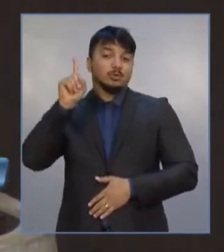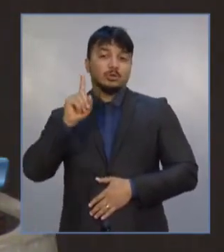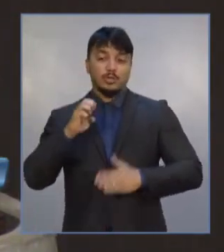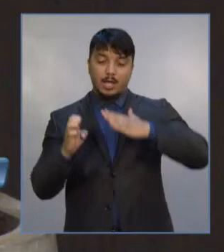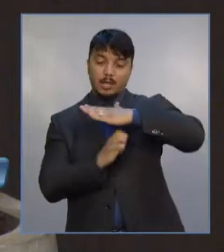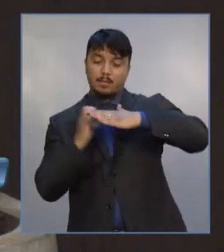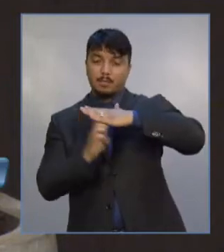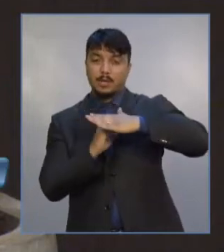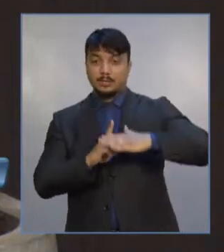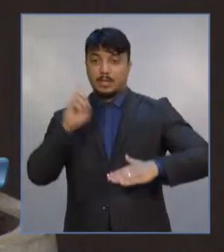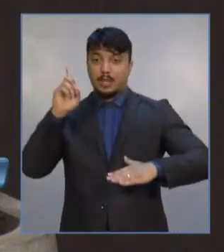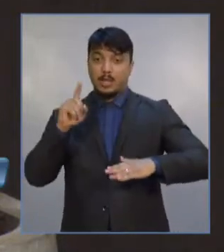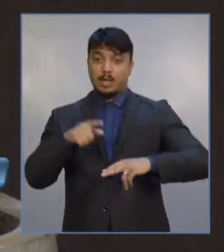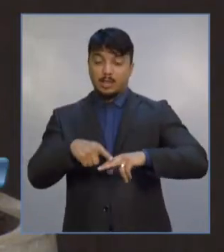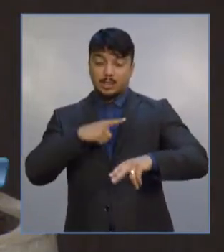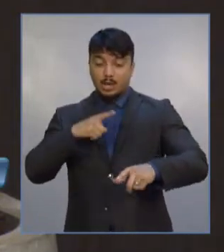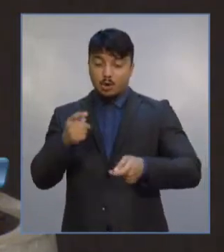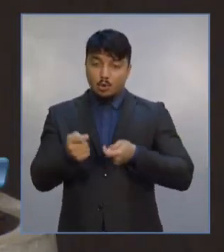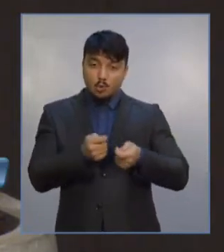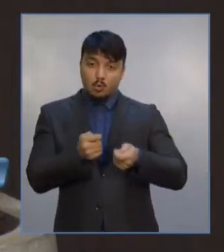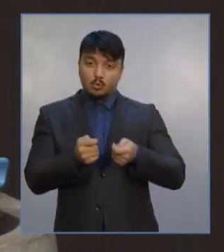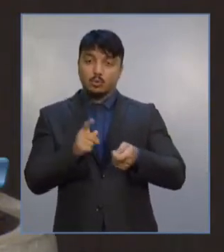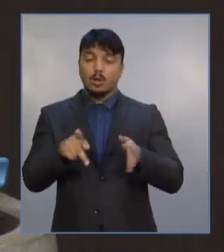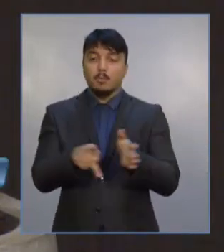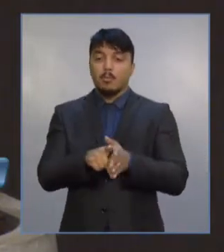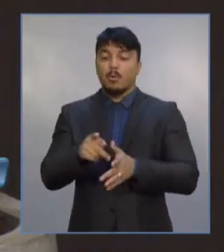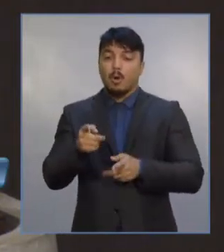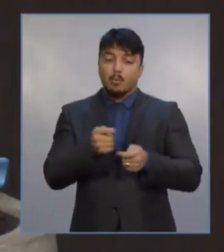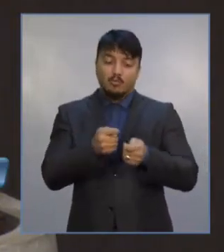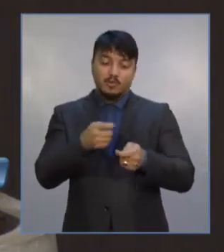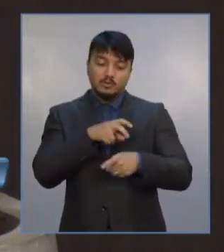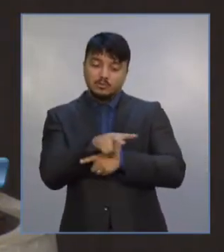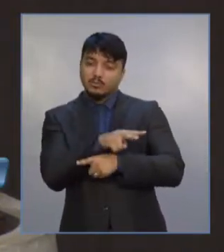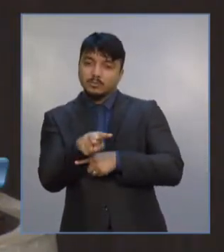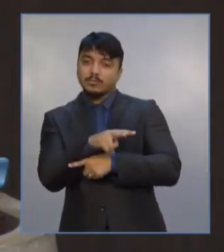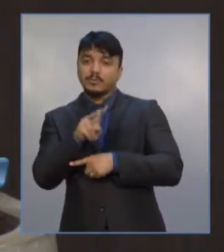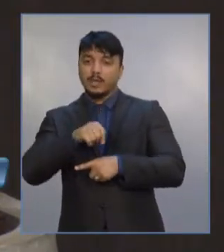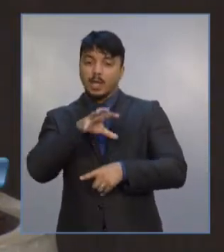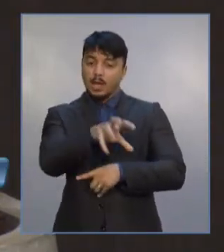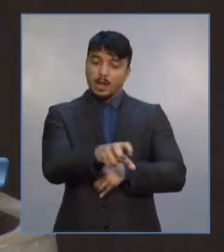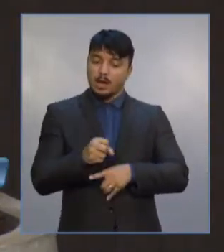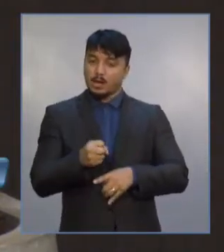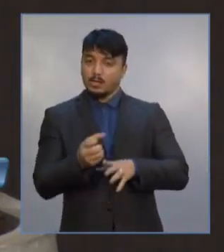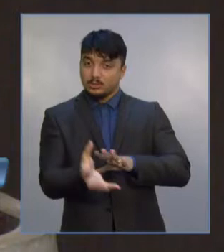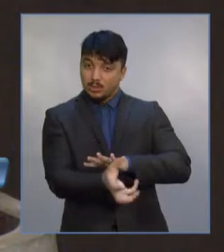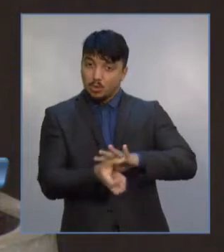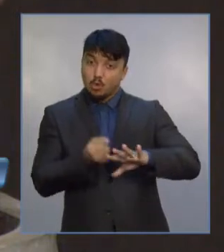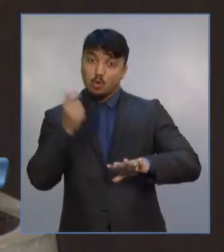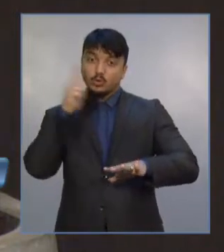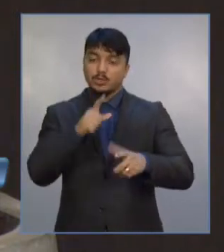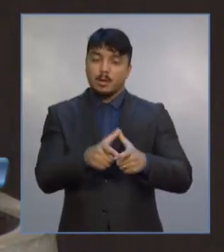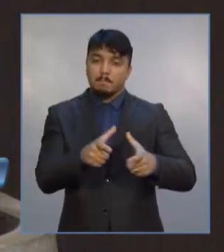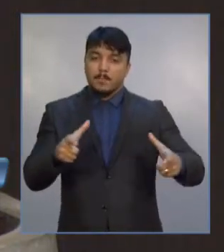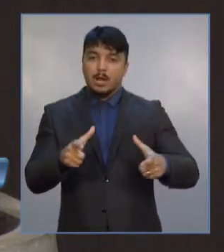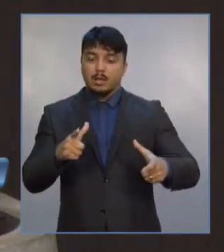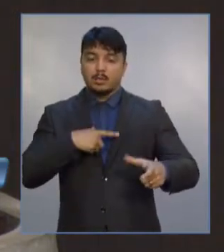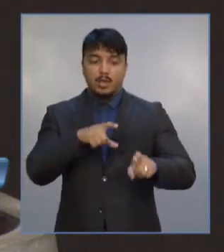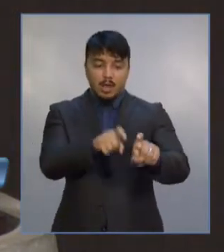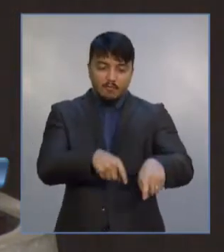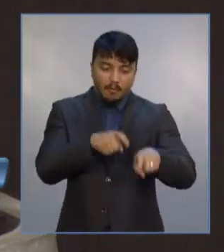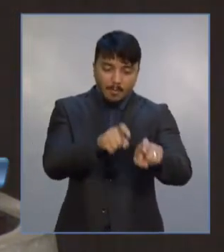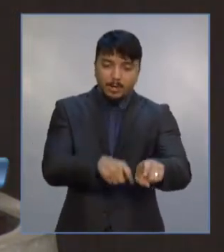Estava maior controle sobre o fisco, para ampliar a arrecadação, concluir a reforma